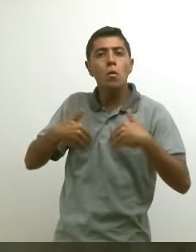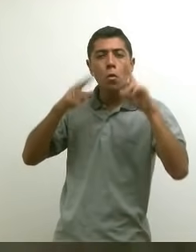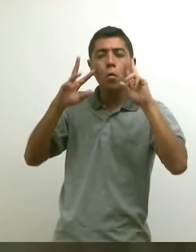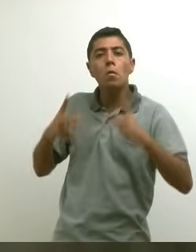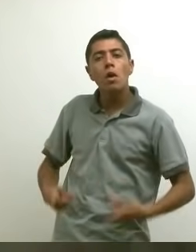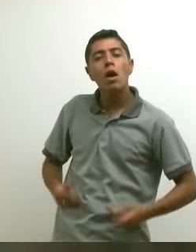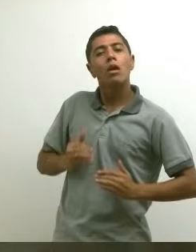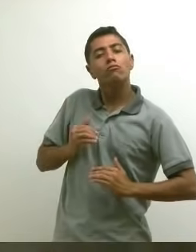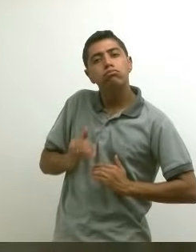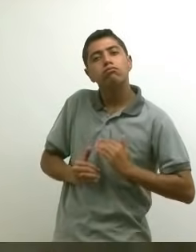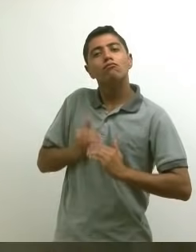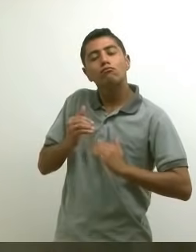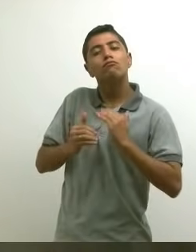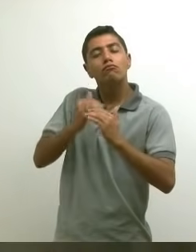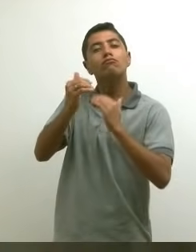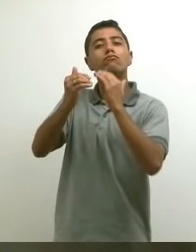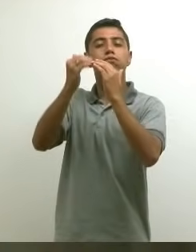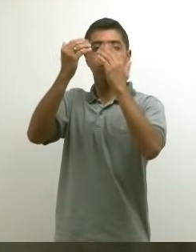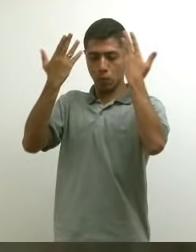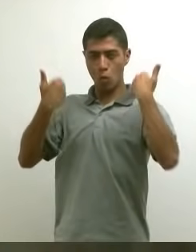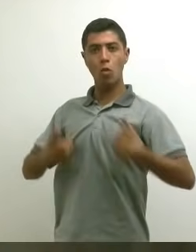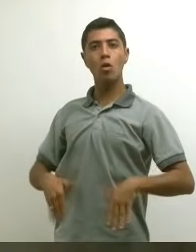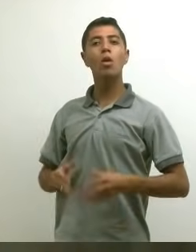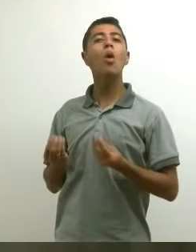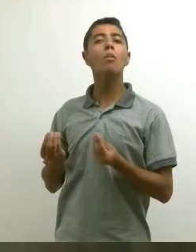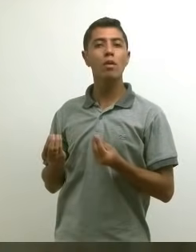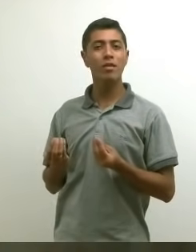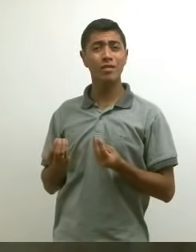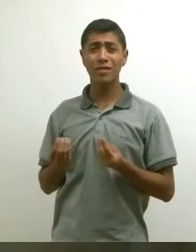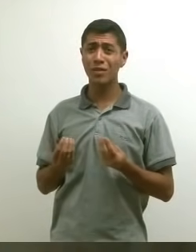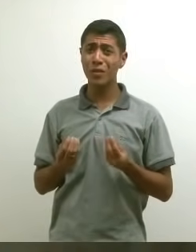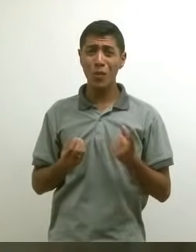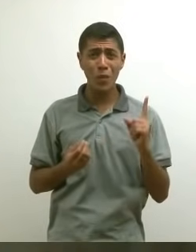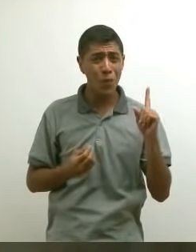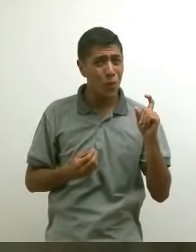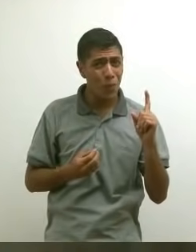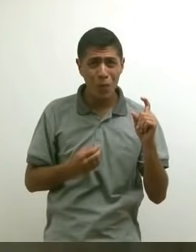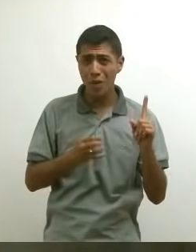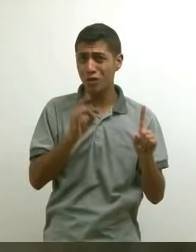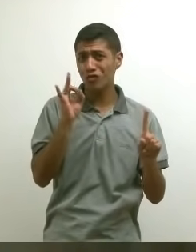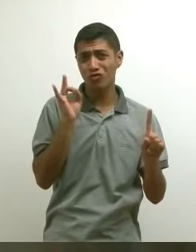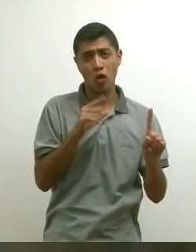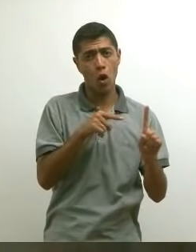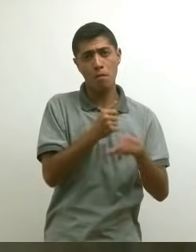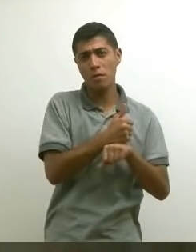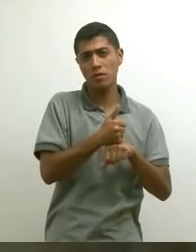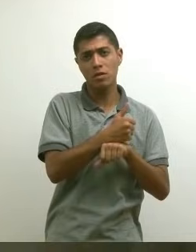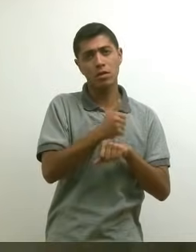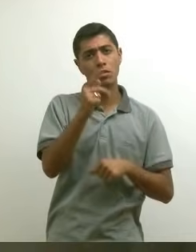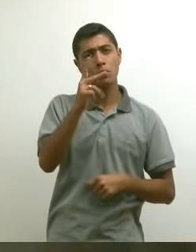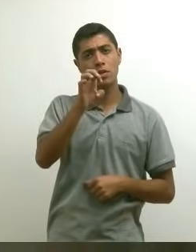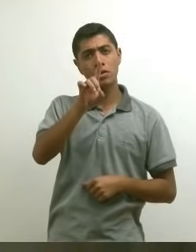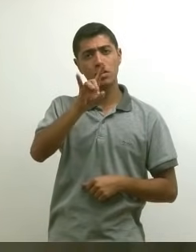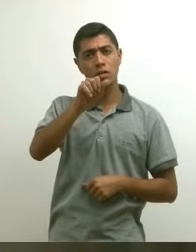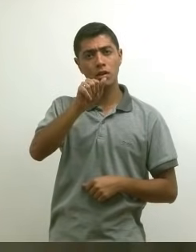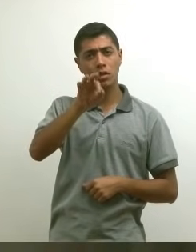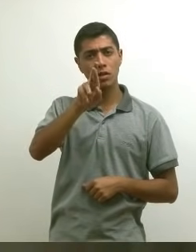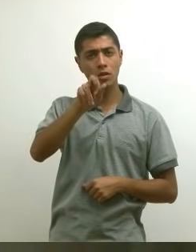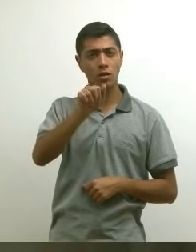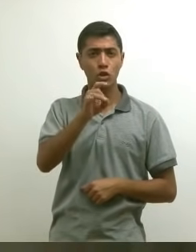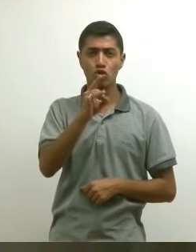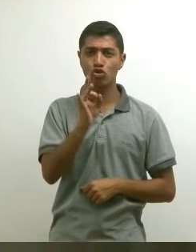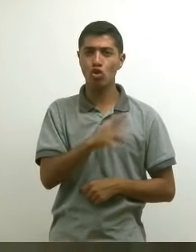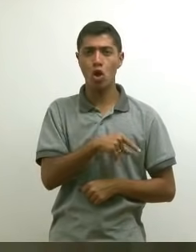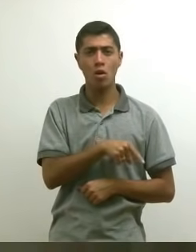uma formação que ainda é ampla só que toda essa visão generalista sobre o ser humano que é fundamental nem sempre esse debate está se